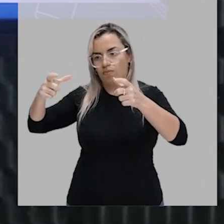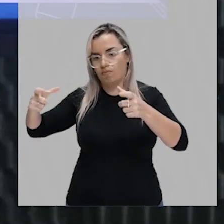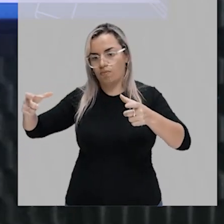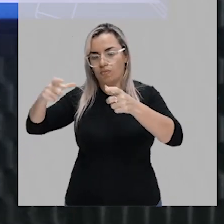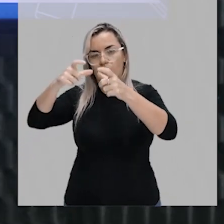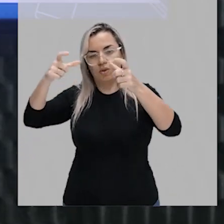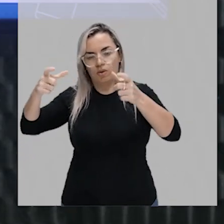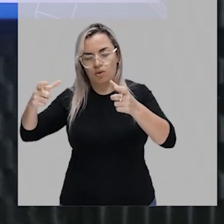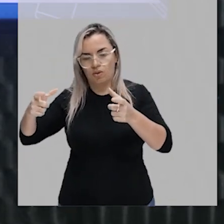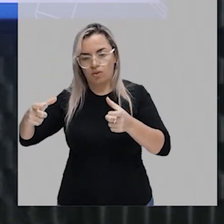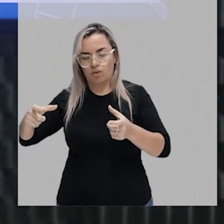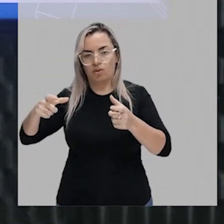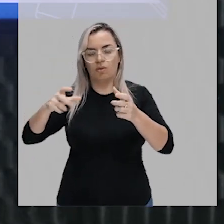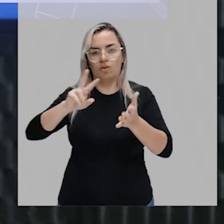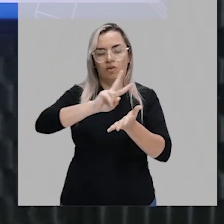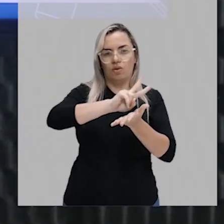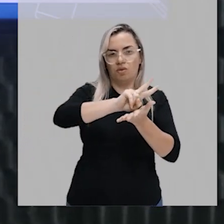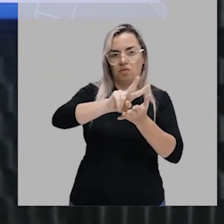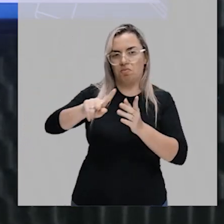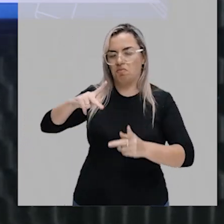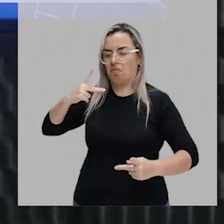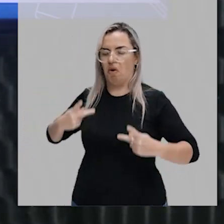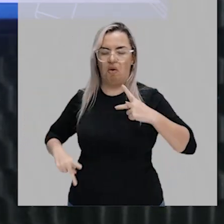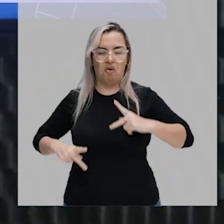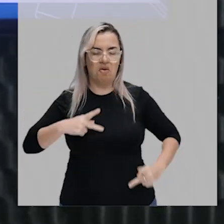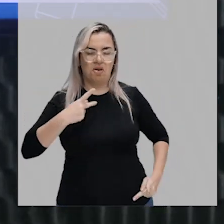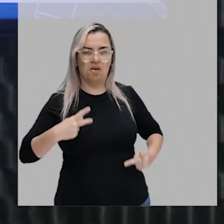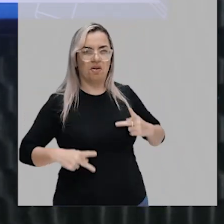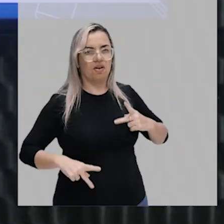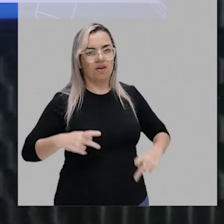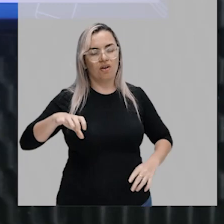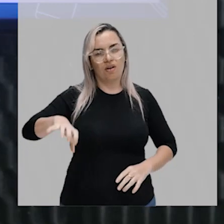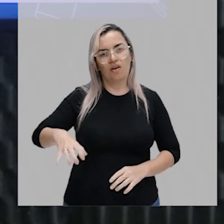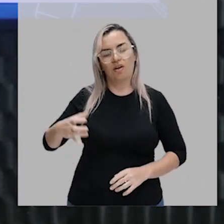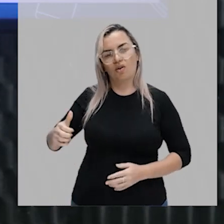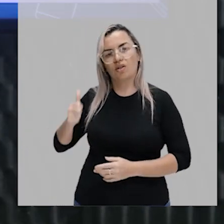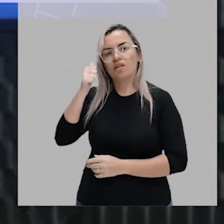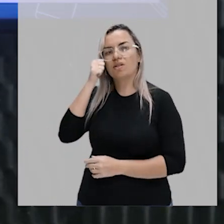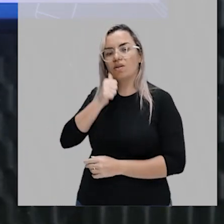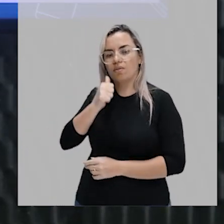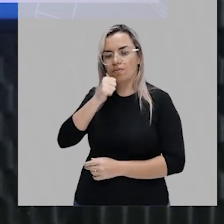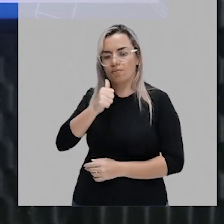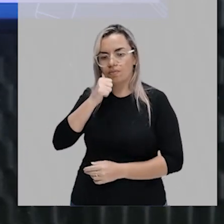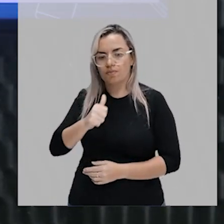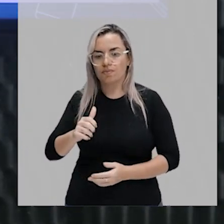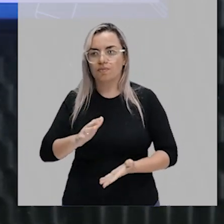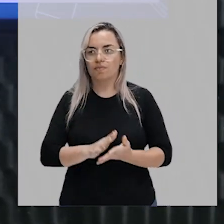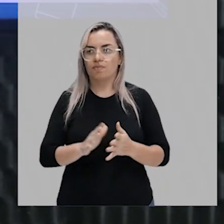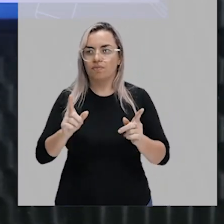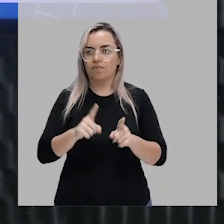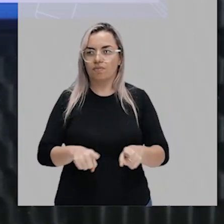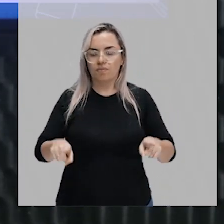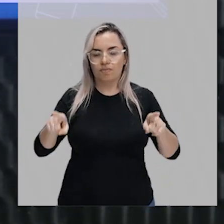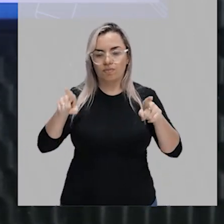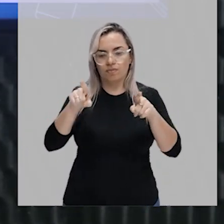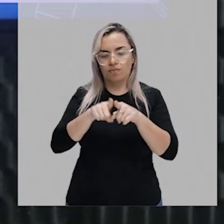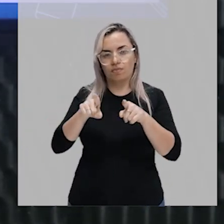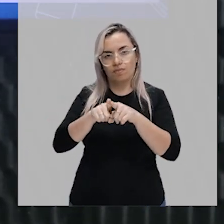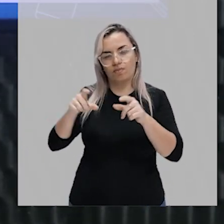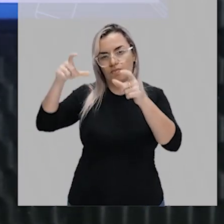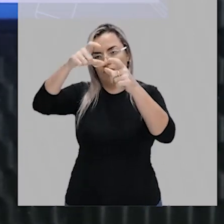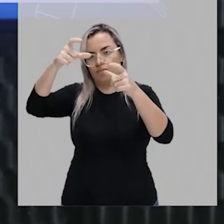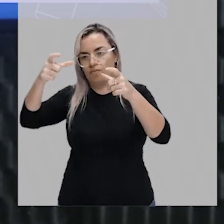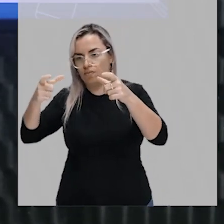é por conta da variação dos hormônios, das taxas hormonais femininas. E aí, com a descamação, a mulher ela